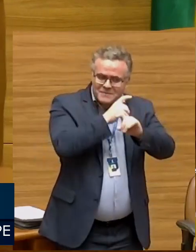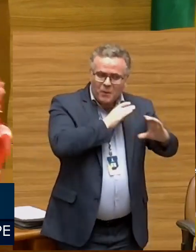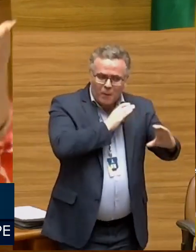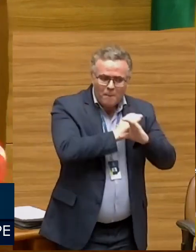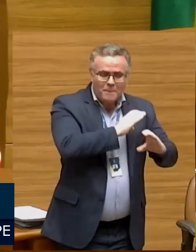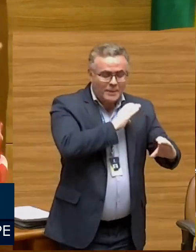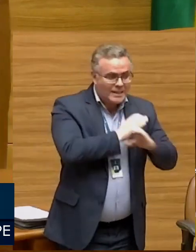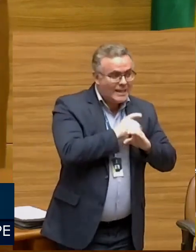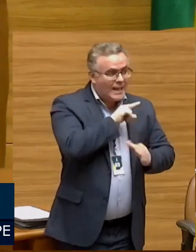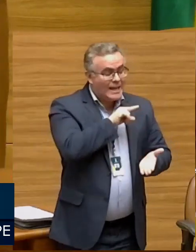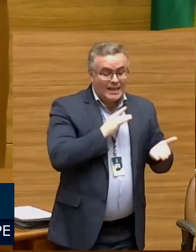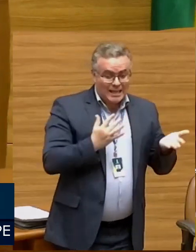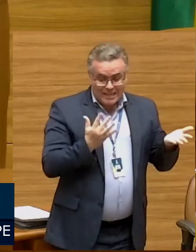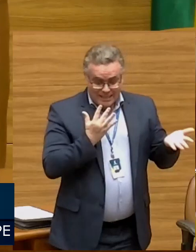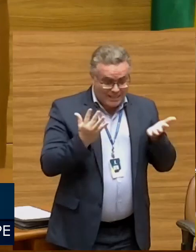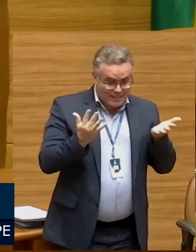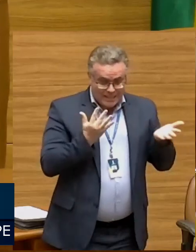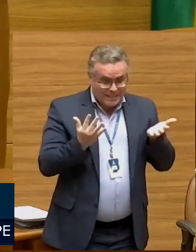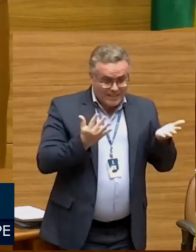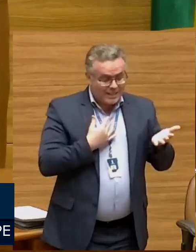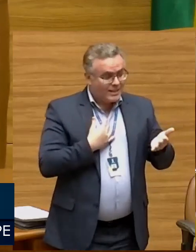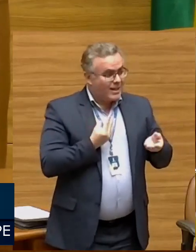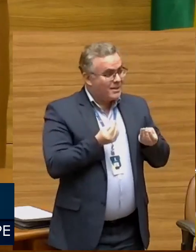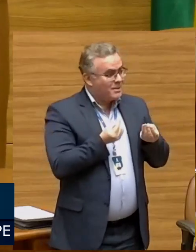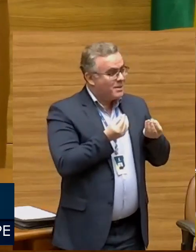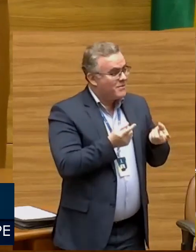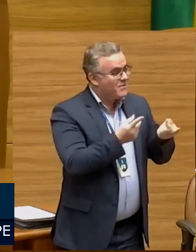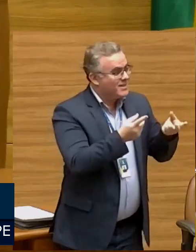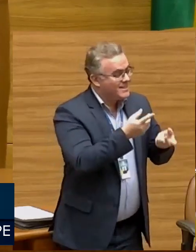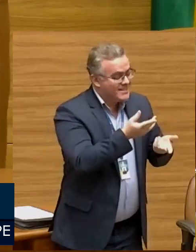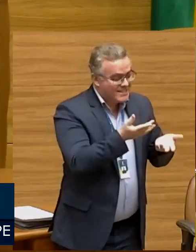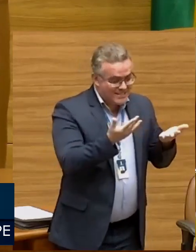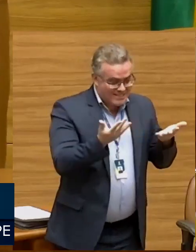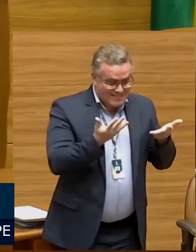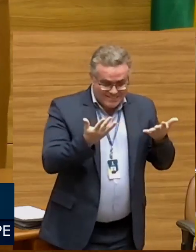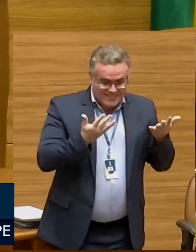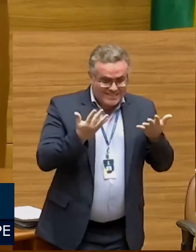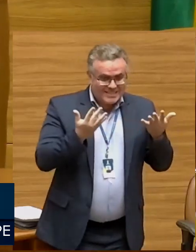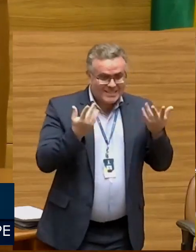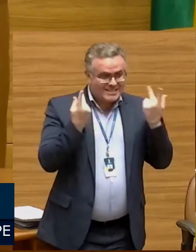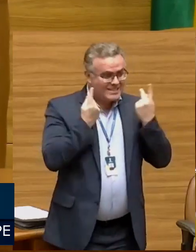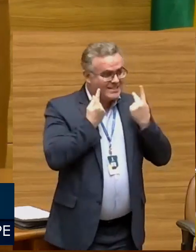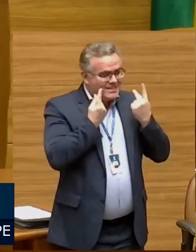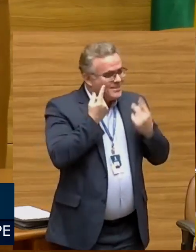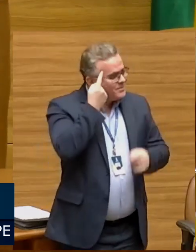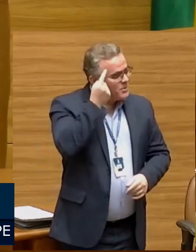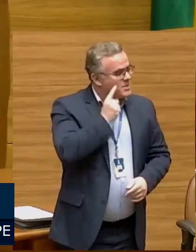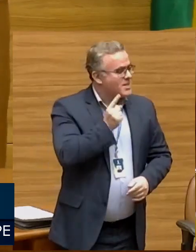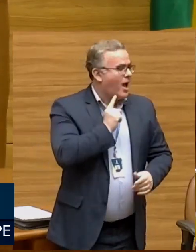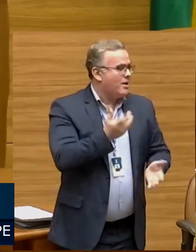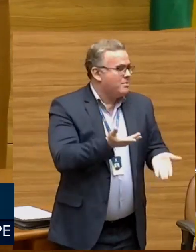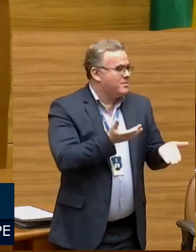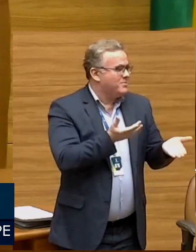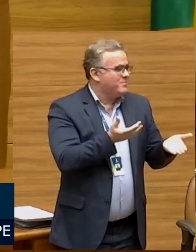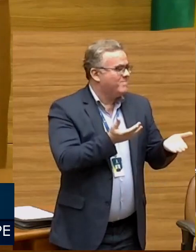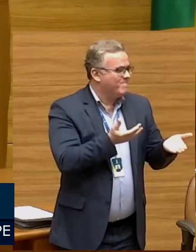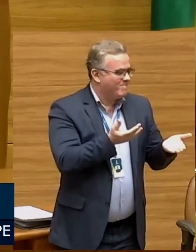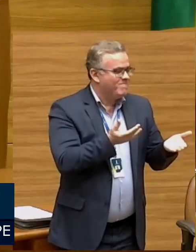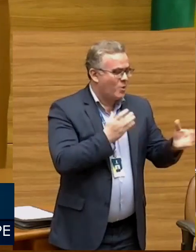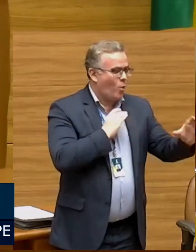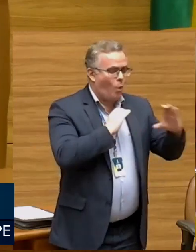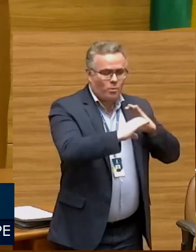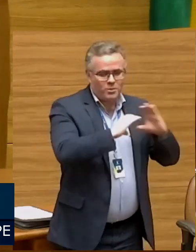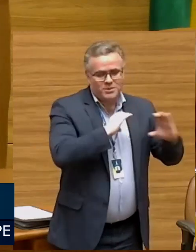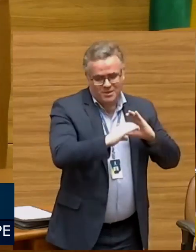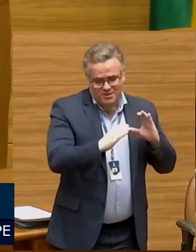elas ficavam até perdidas e constrangidas, porque não sabem se comunicar, o quanto,